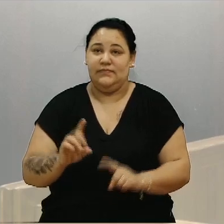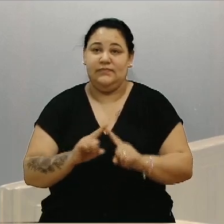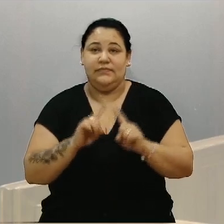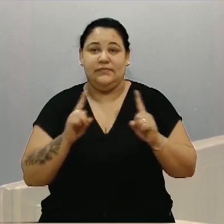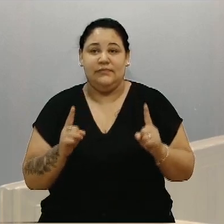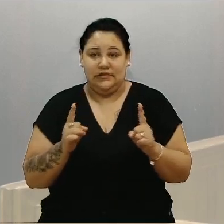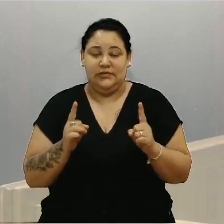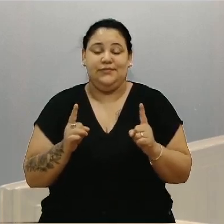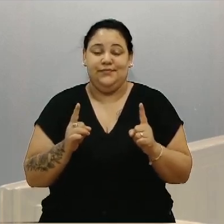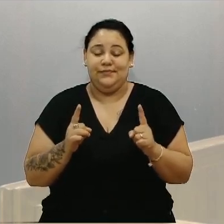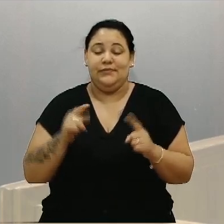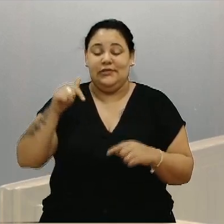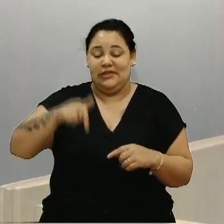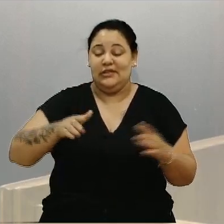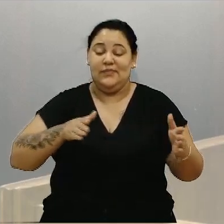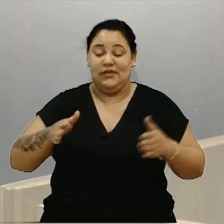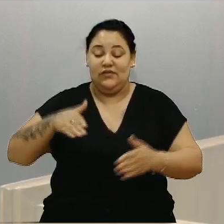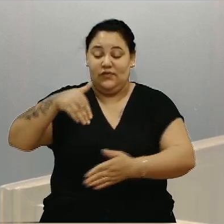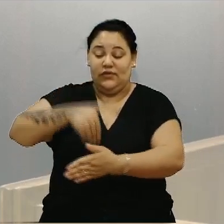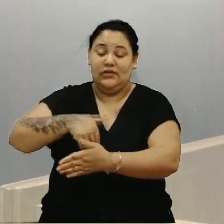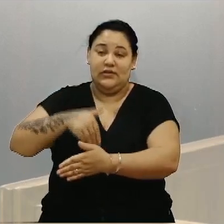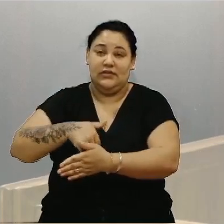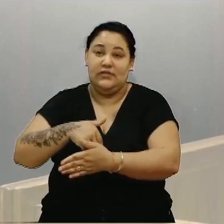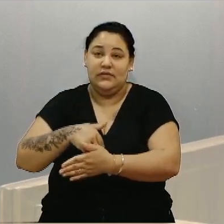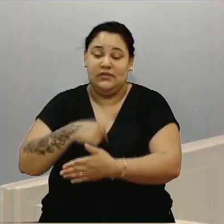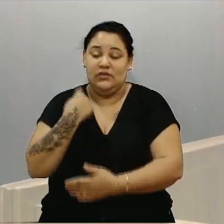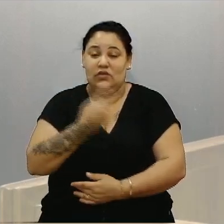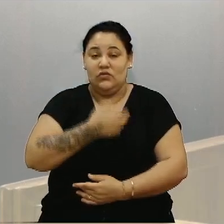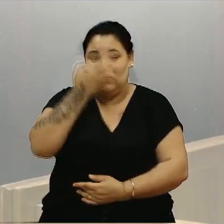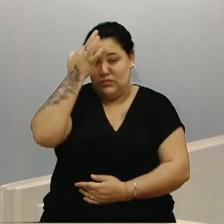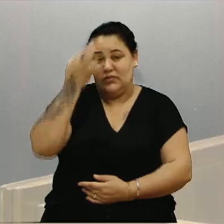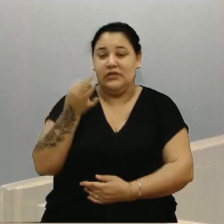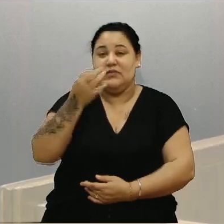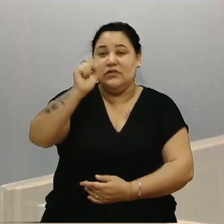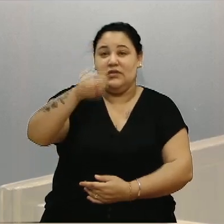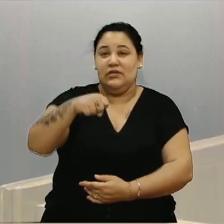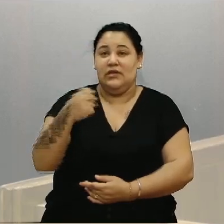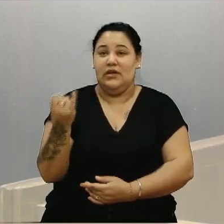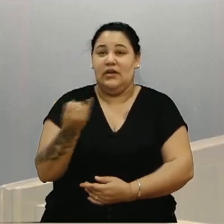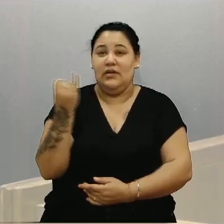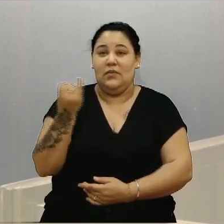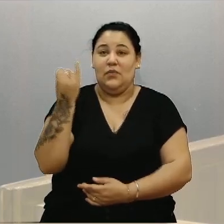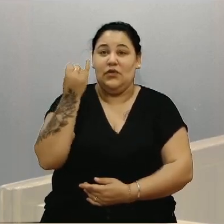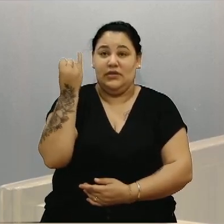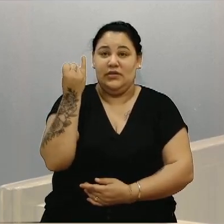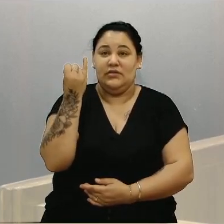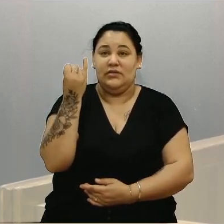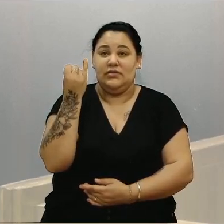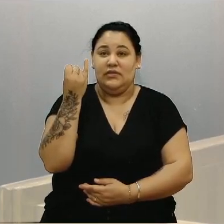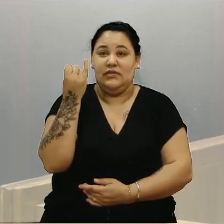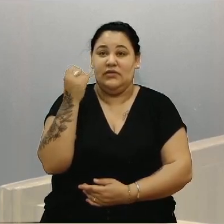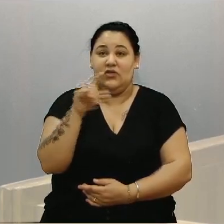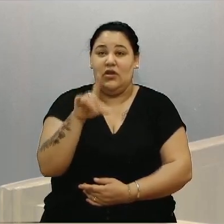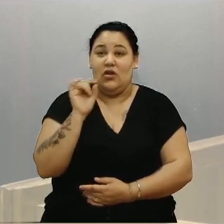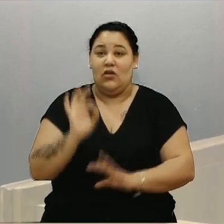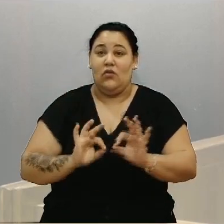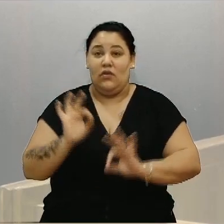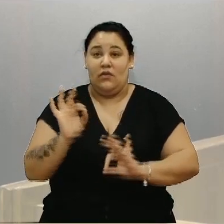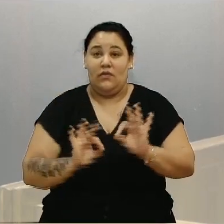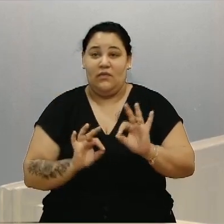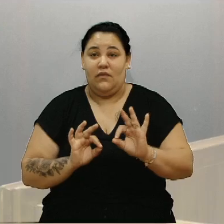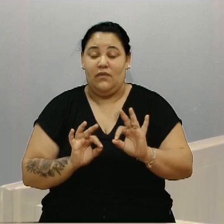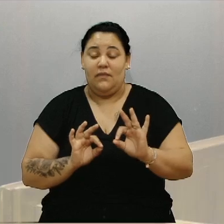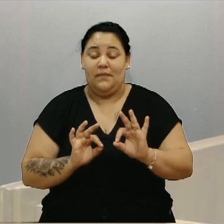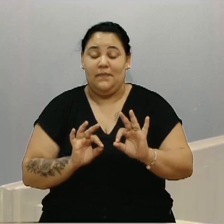assim, nessas eleições, a gente entendeu a importância de eleger esse projeto para